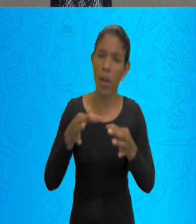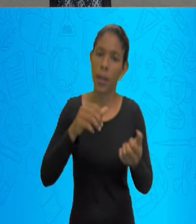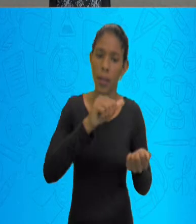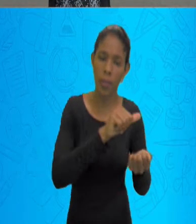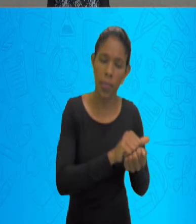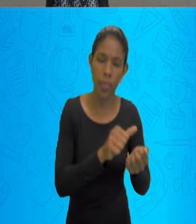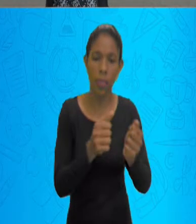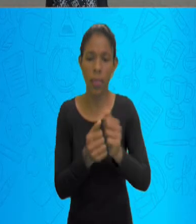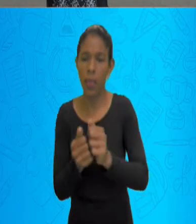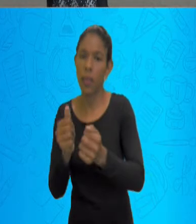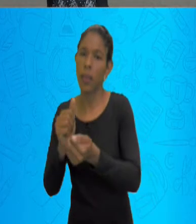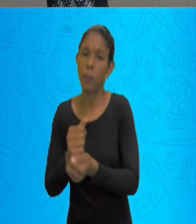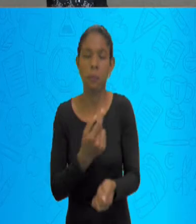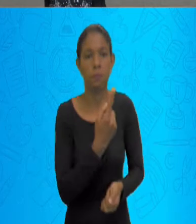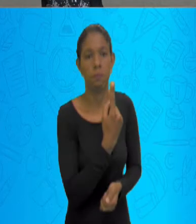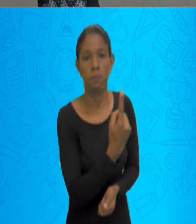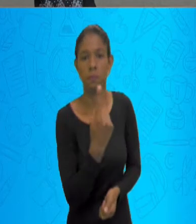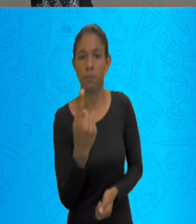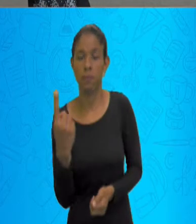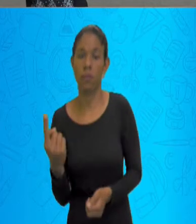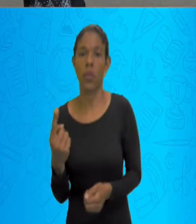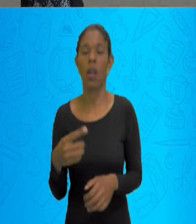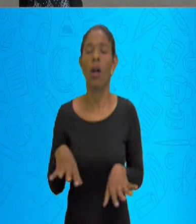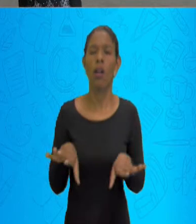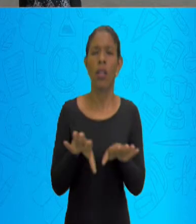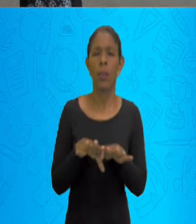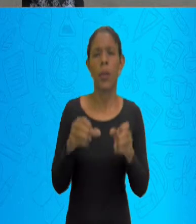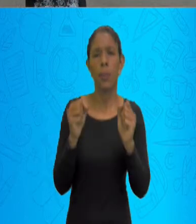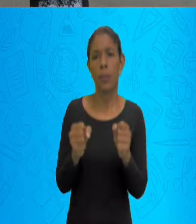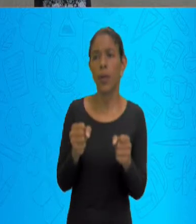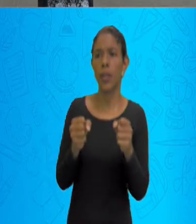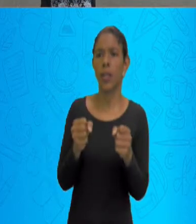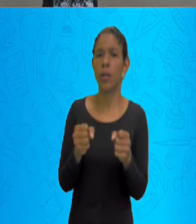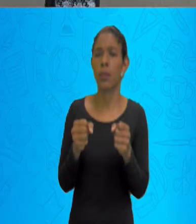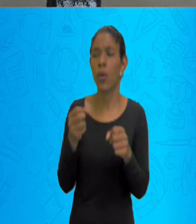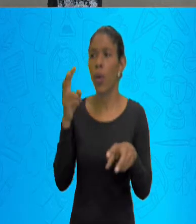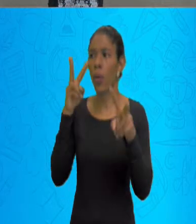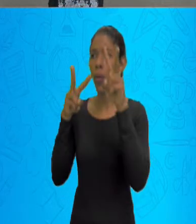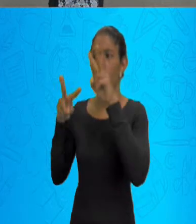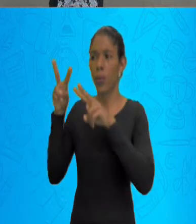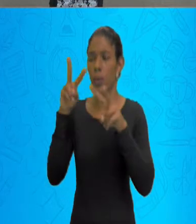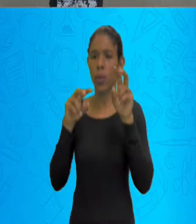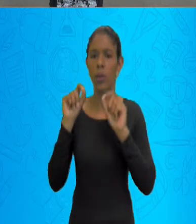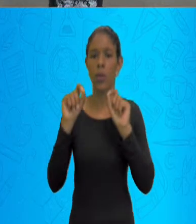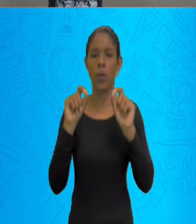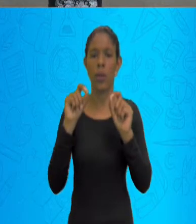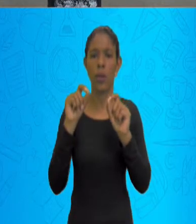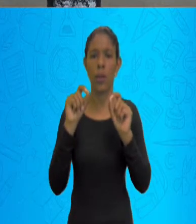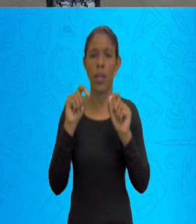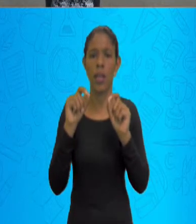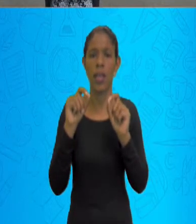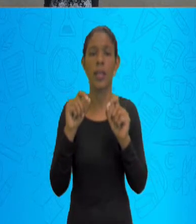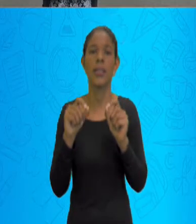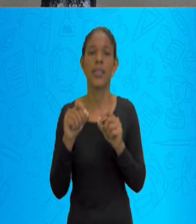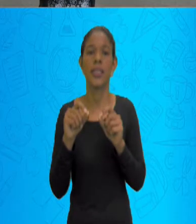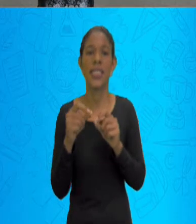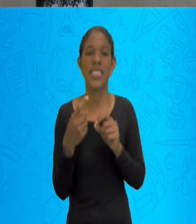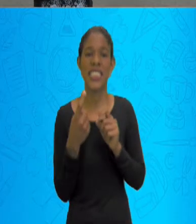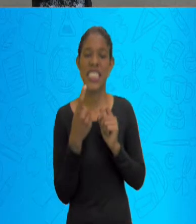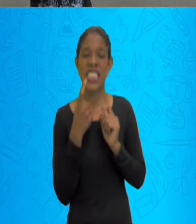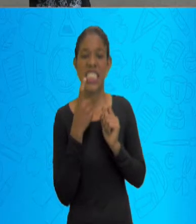outra coisa que nós também podemos observar é o formato dos dentes em alguns felinos.